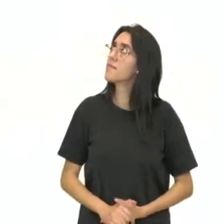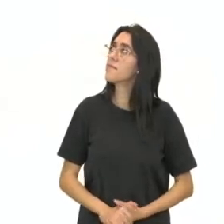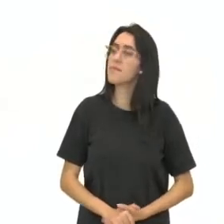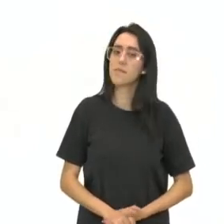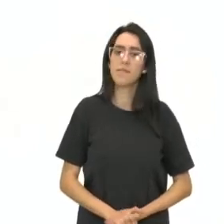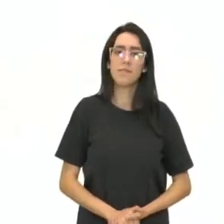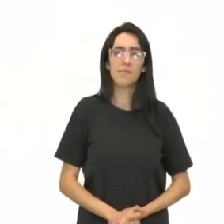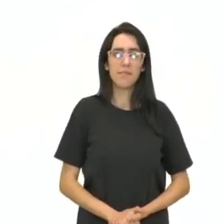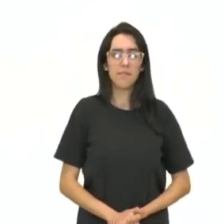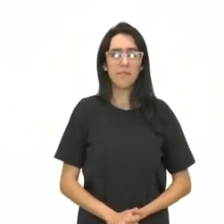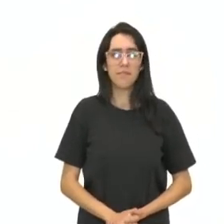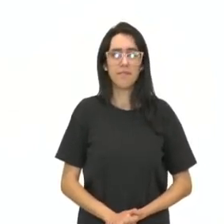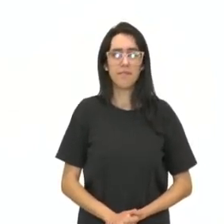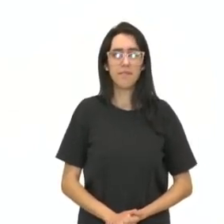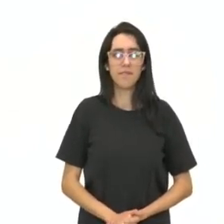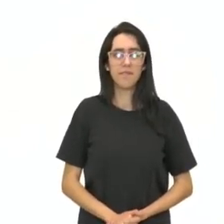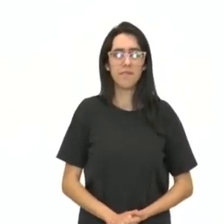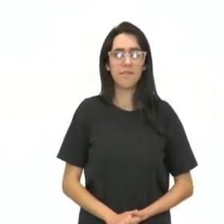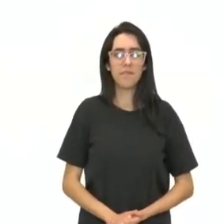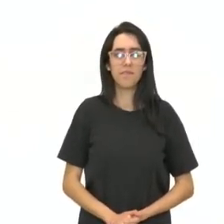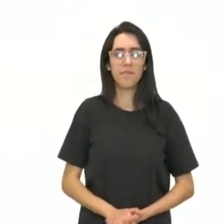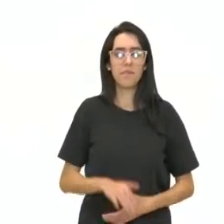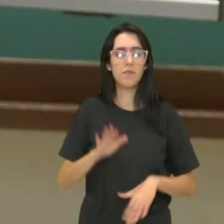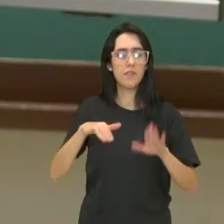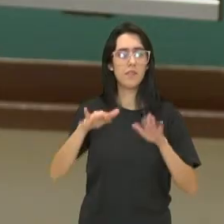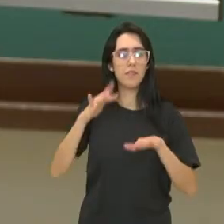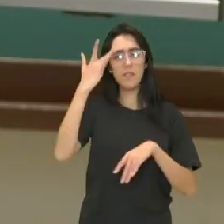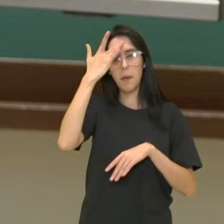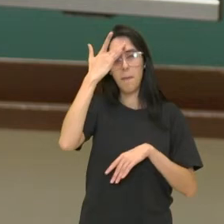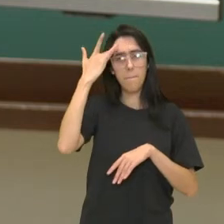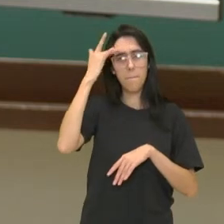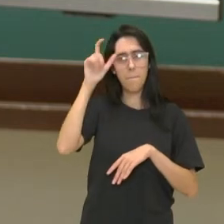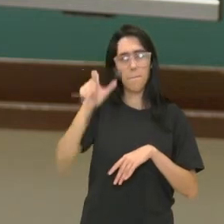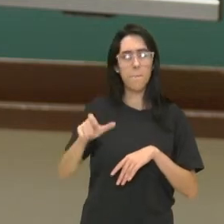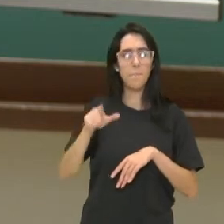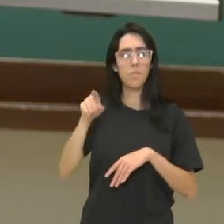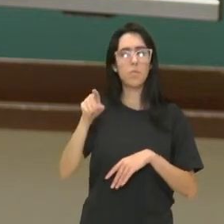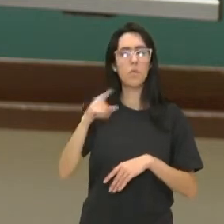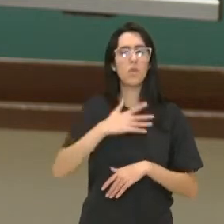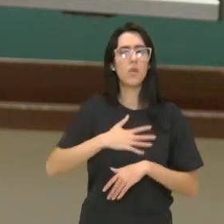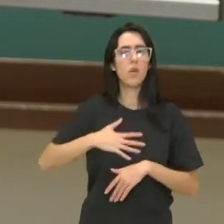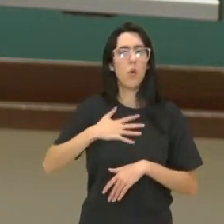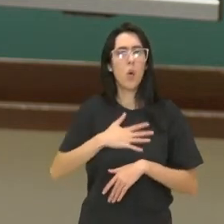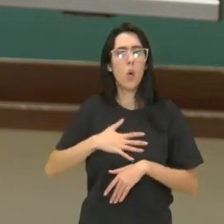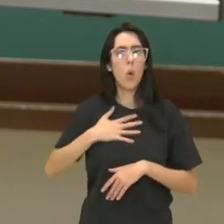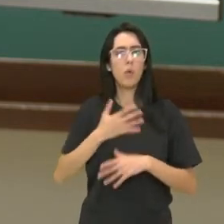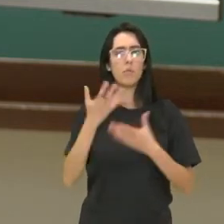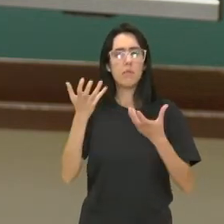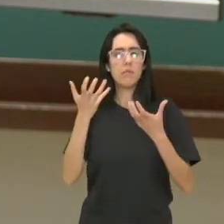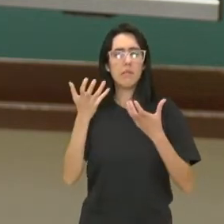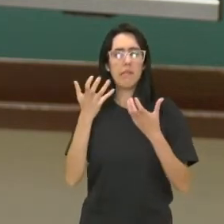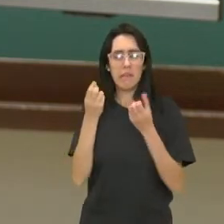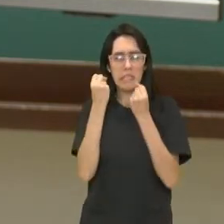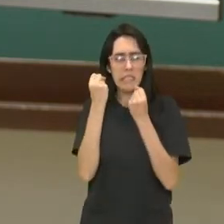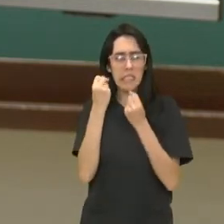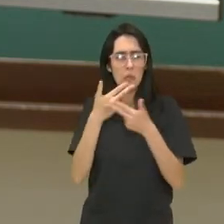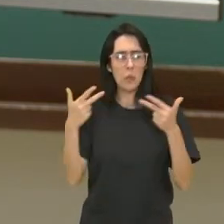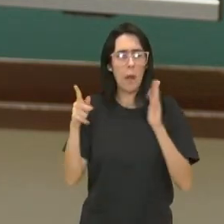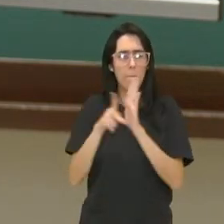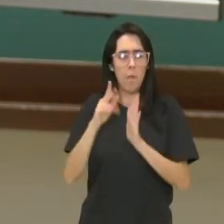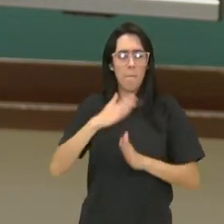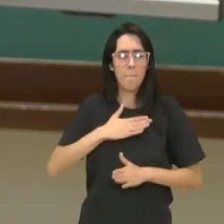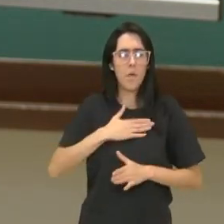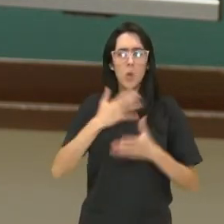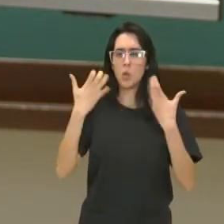avaricioso, assim. Ah, aquela pessoa que gosta muito de ter, seguro, aquilo. Esse é meu. Isso mesmo. É